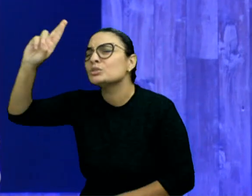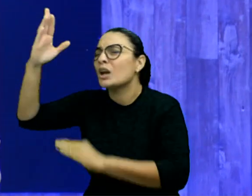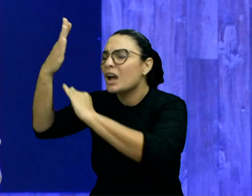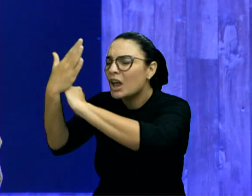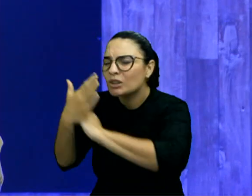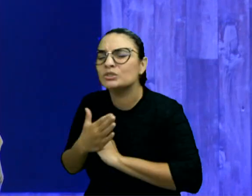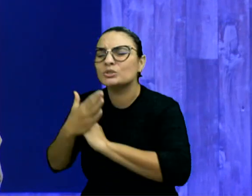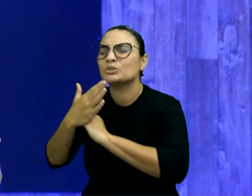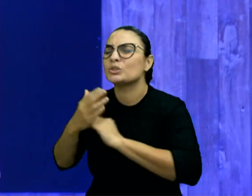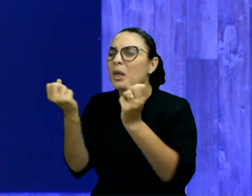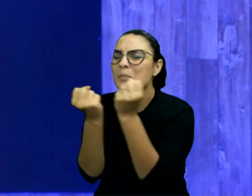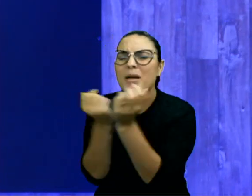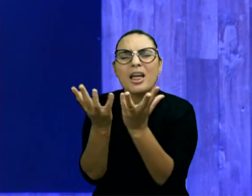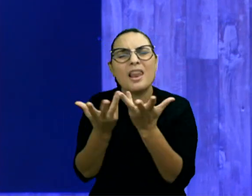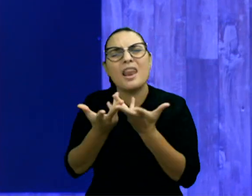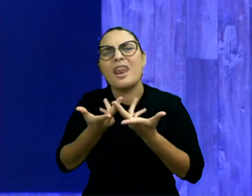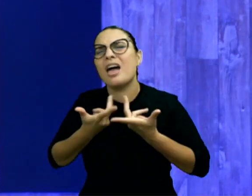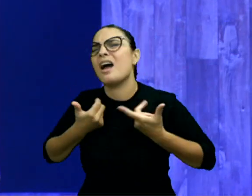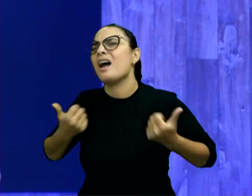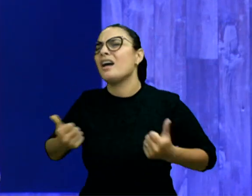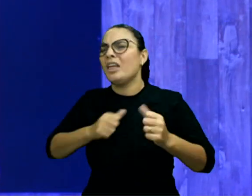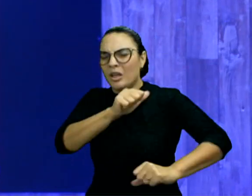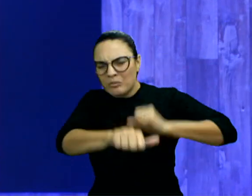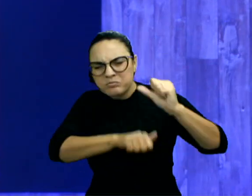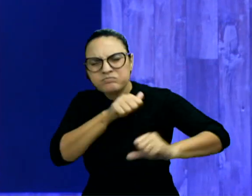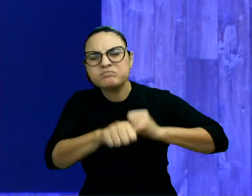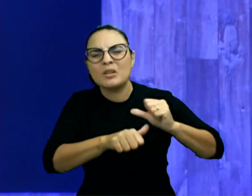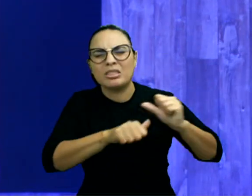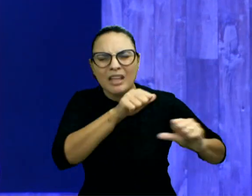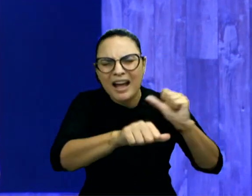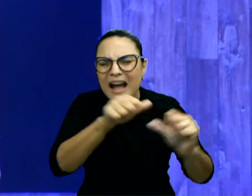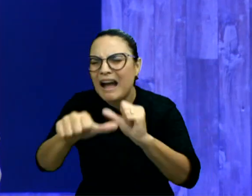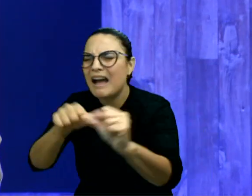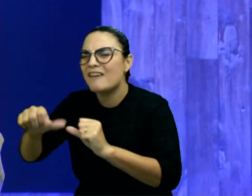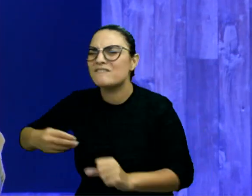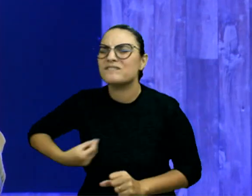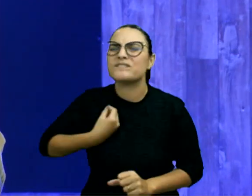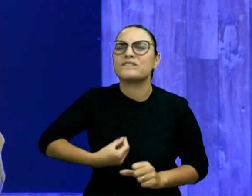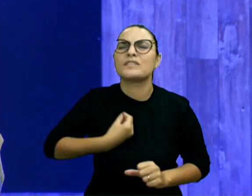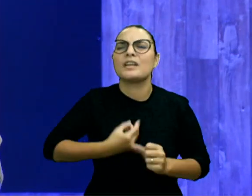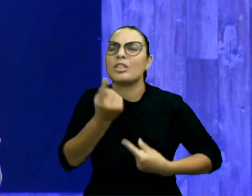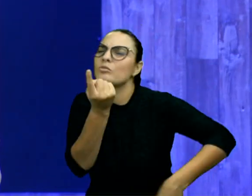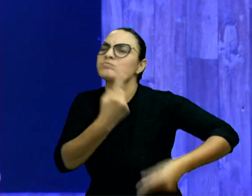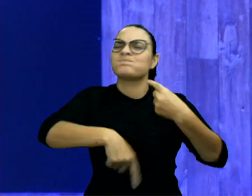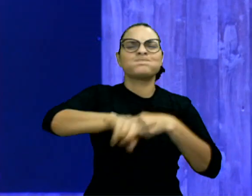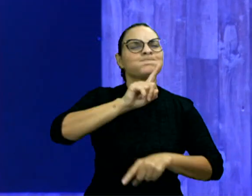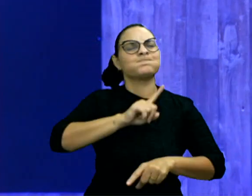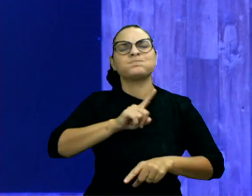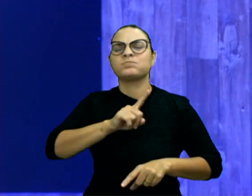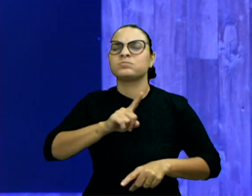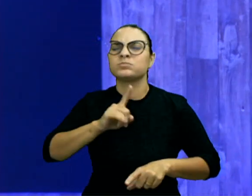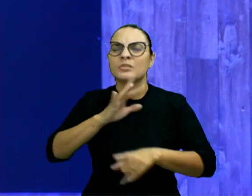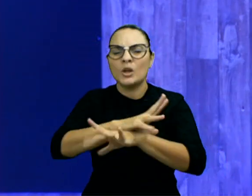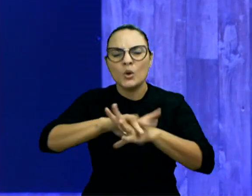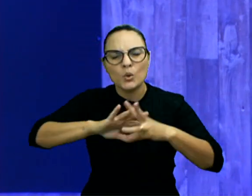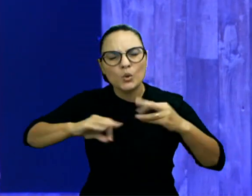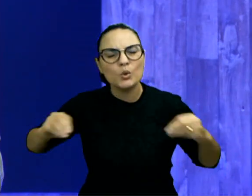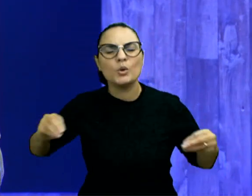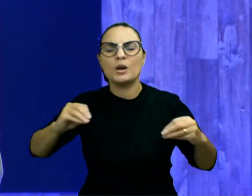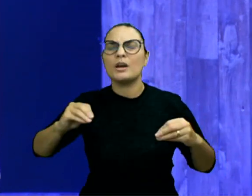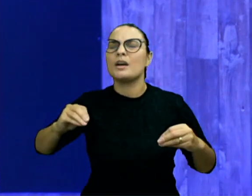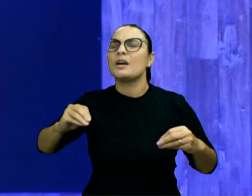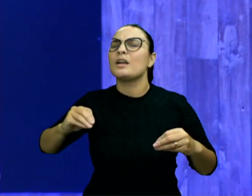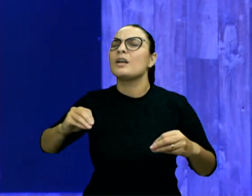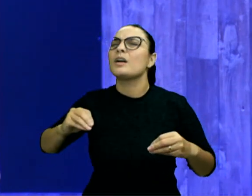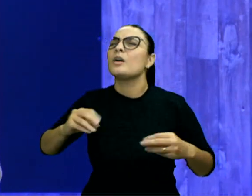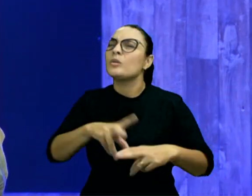fazer a diferença, que o Senhor pode mudar, que o Senhor pode transformar, que só o Senhor pode restaurar. Então, Pai, eu apresento